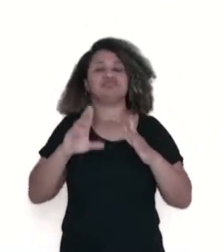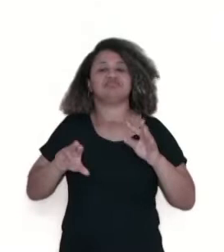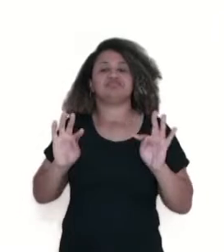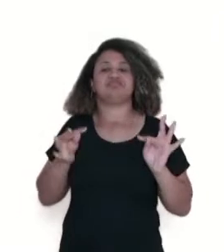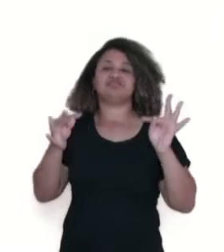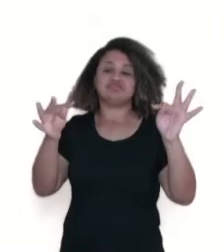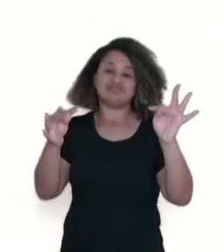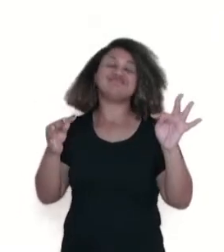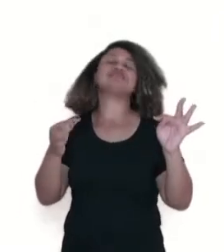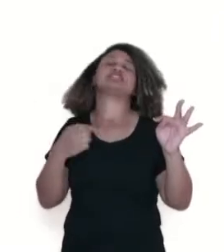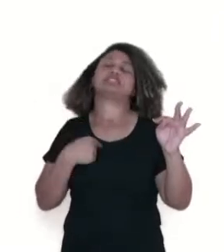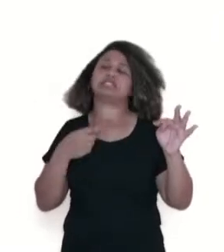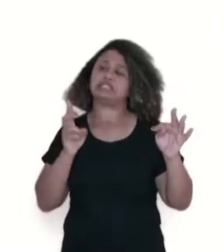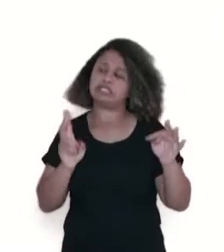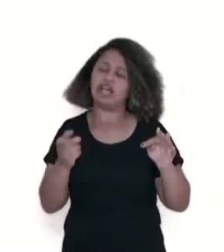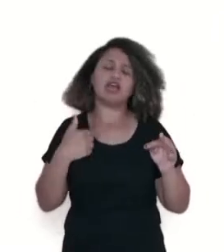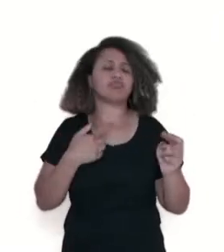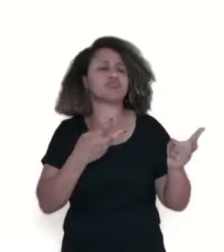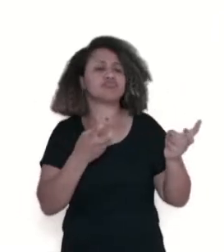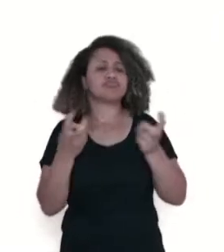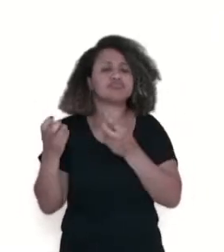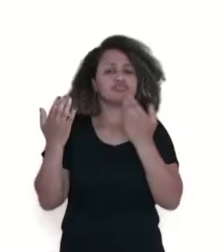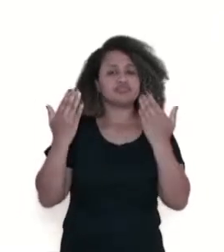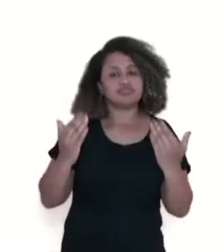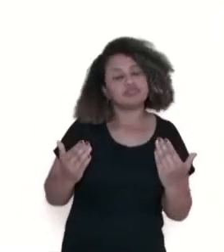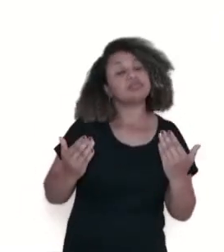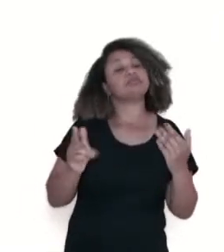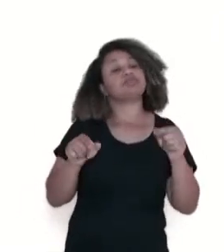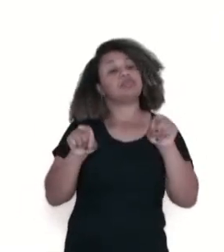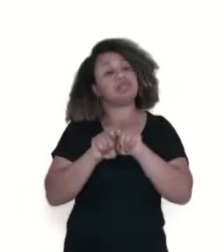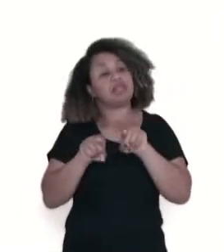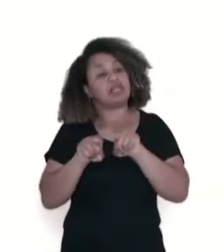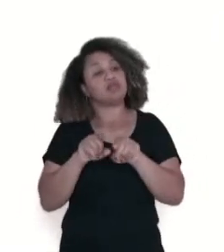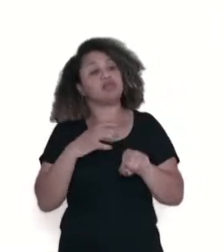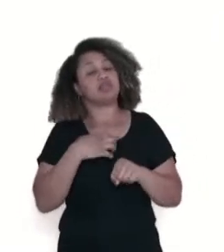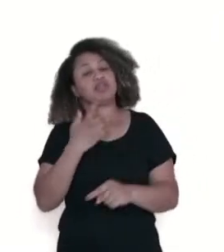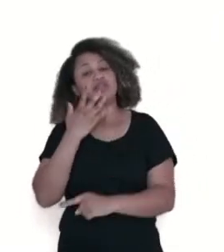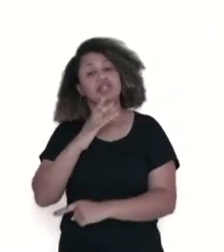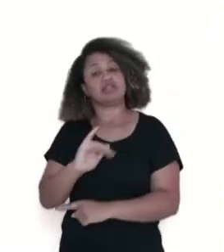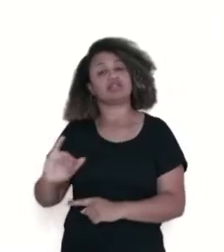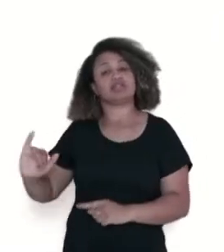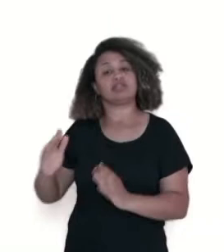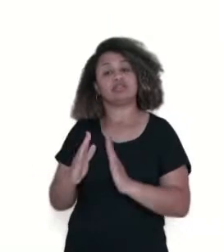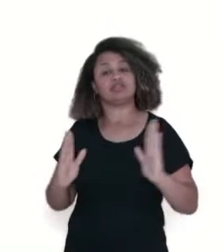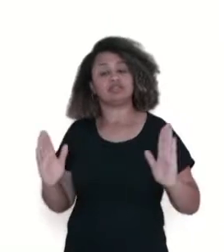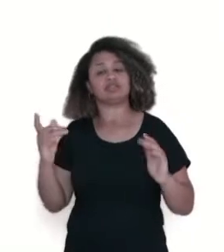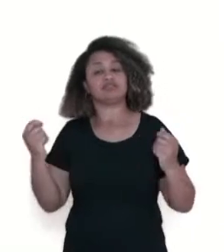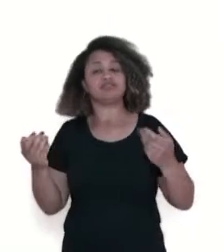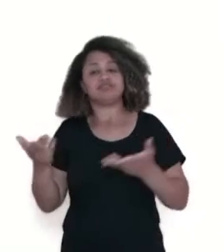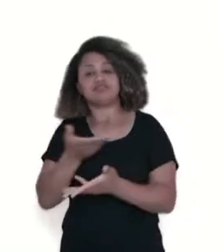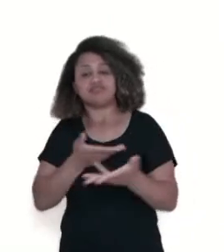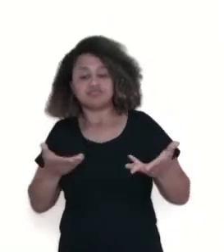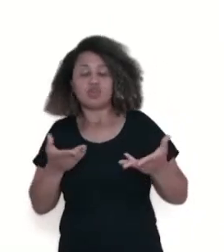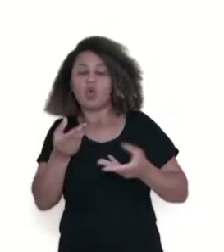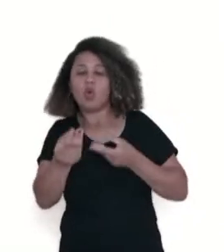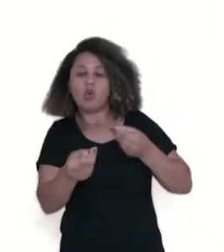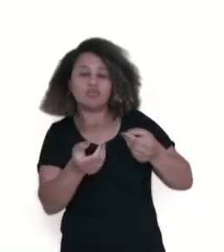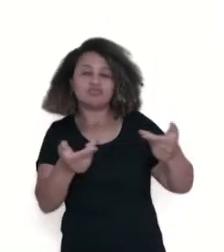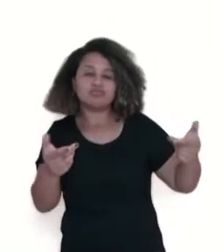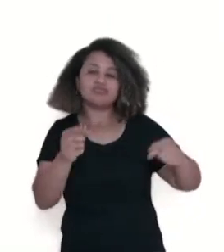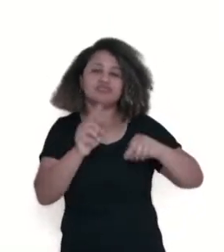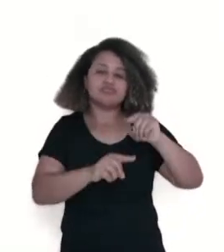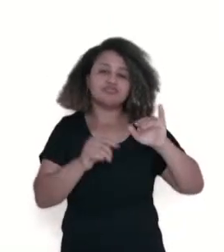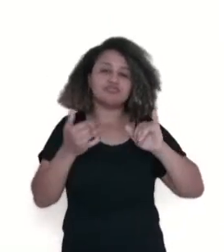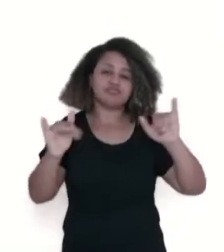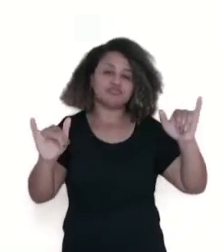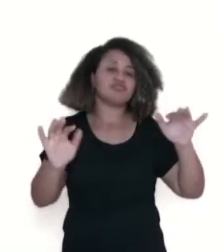param de ser revistos, bem como a maneira com que os pequenos deveriam interagir com as telas. Qual o efeito